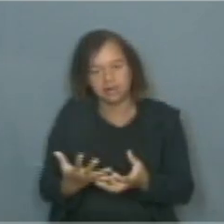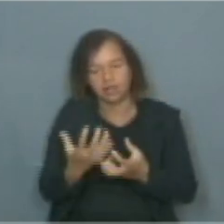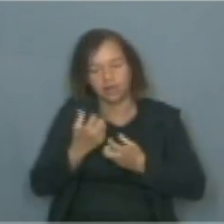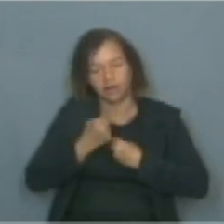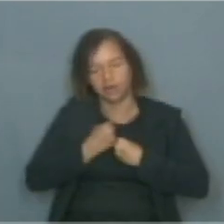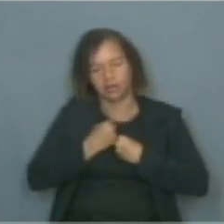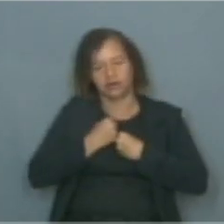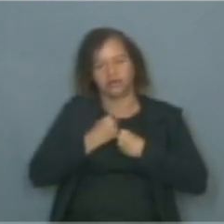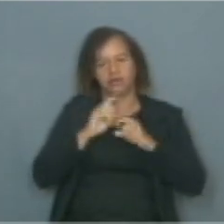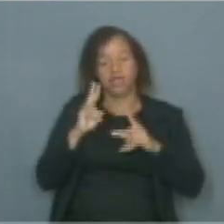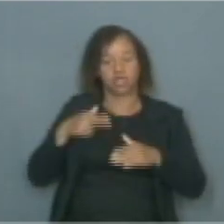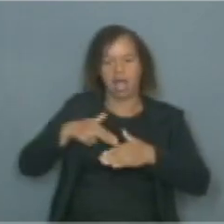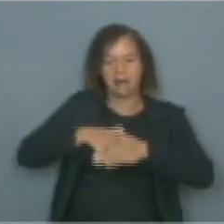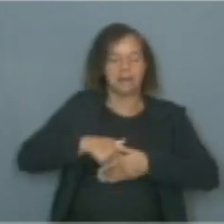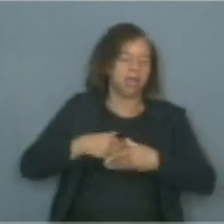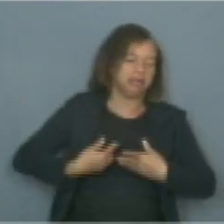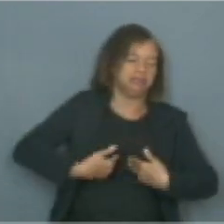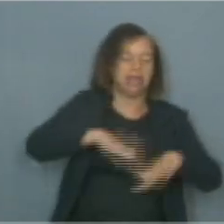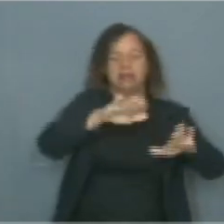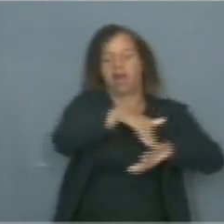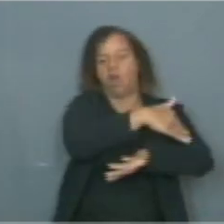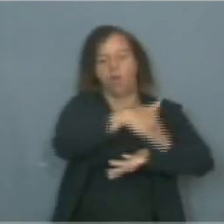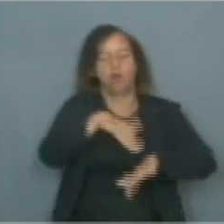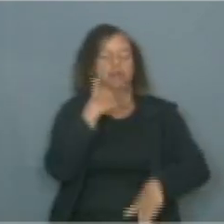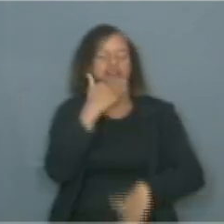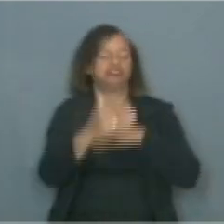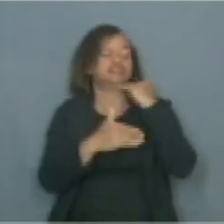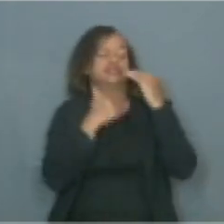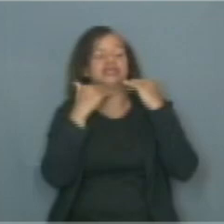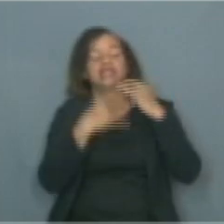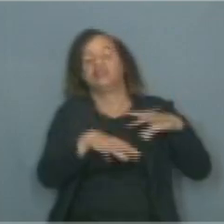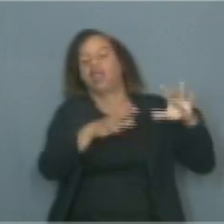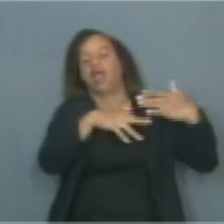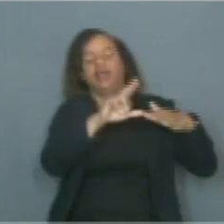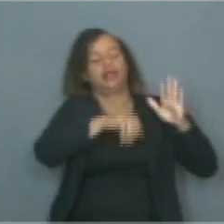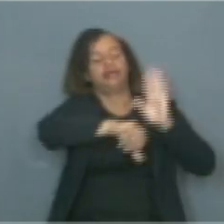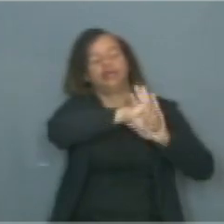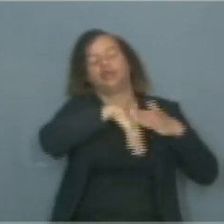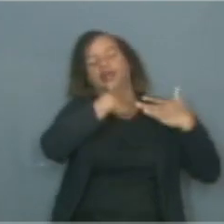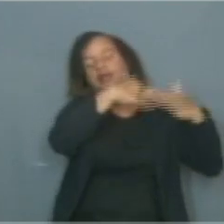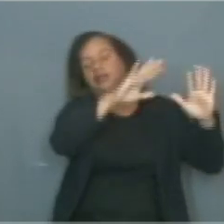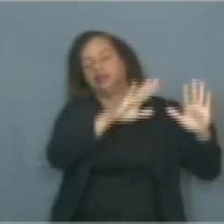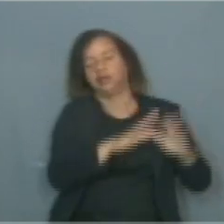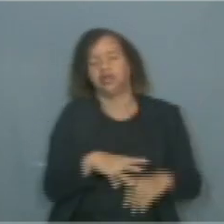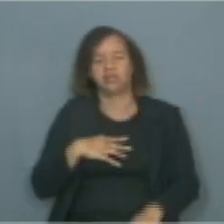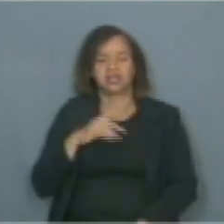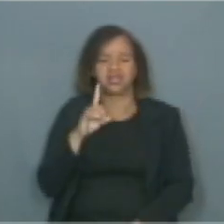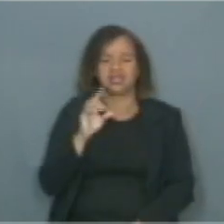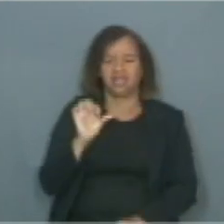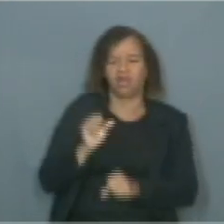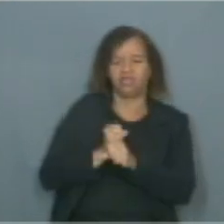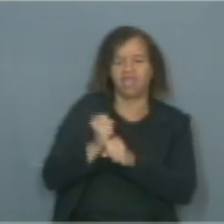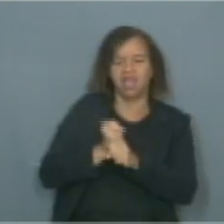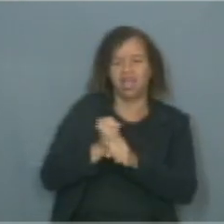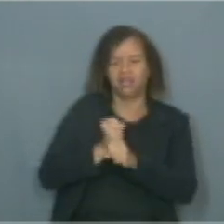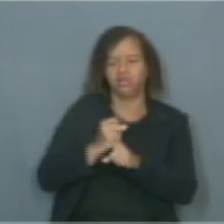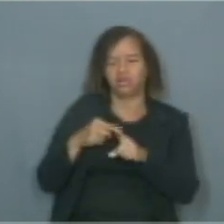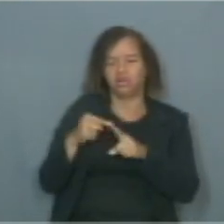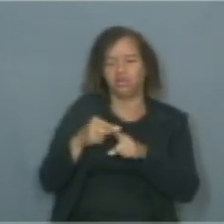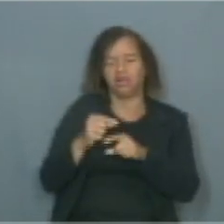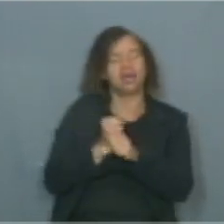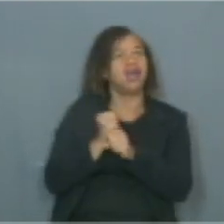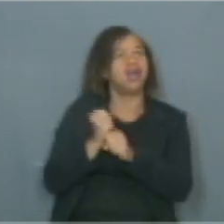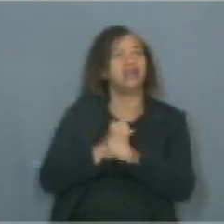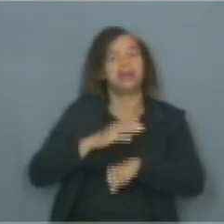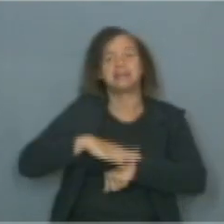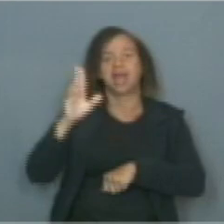acolhidos. Não é apenas armá-los e jogá-los na rua com a arma para enfrentar a criminalidade. Senhores, eu passei 19 anos numa comunidade que, por muitos anos,